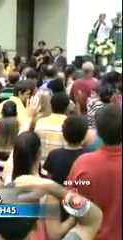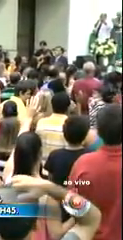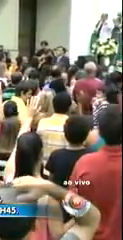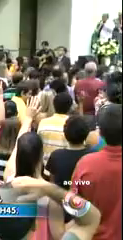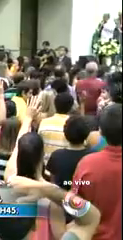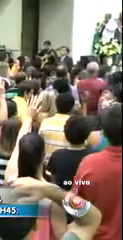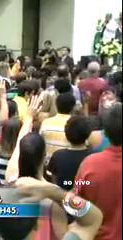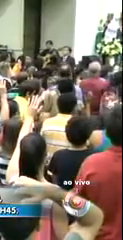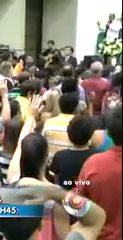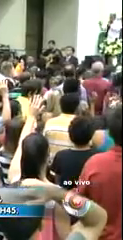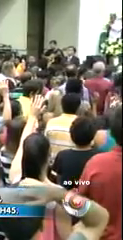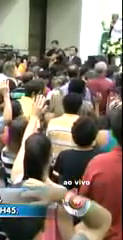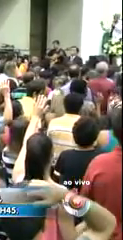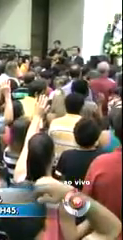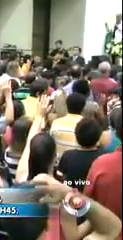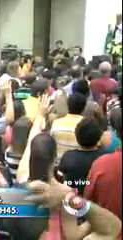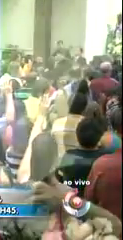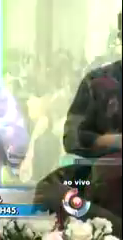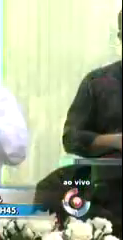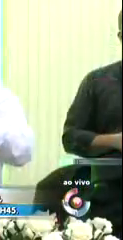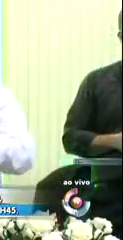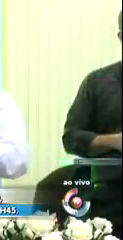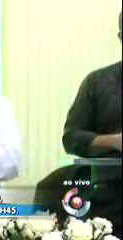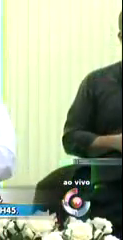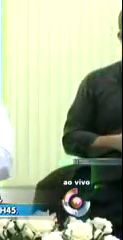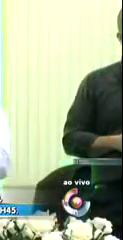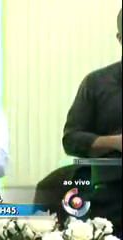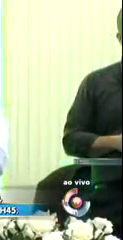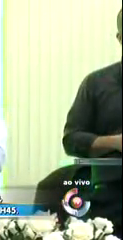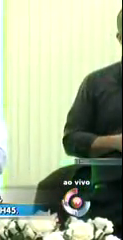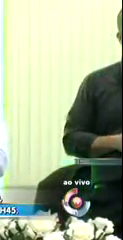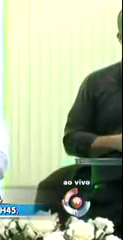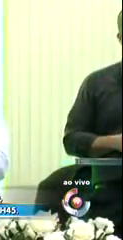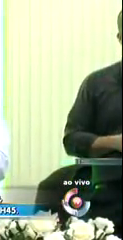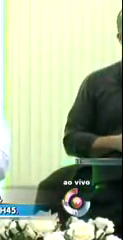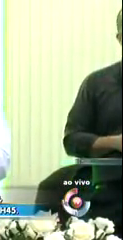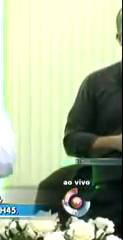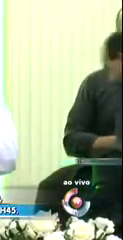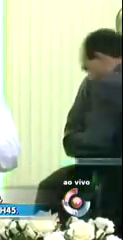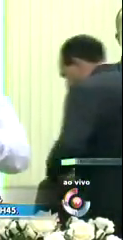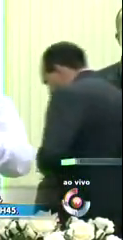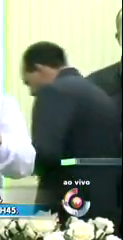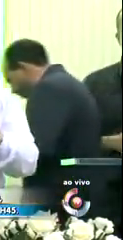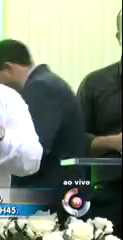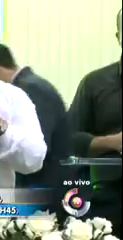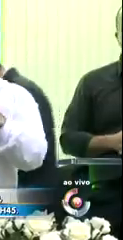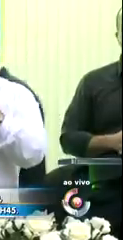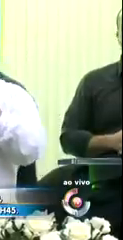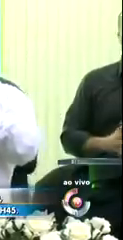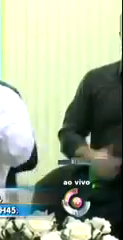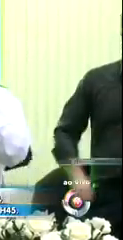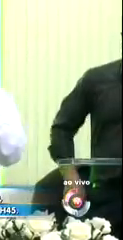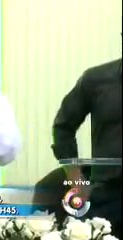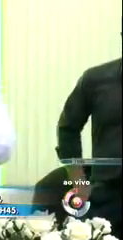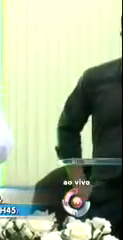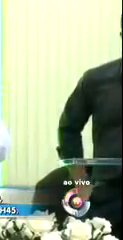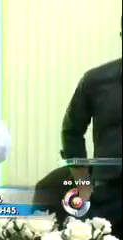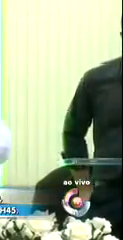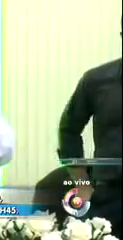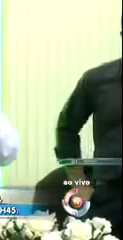cá. Você não vai orar. Amém? Amém? Você não vai orar. Você vai só dizer